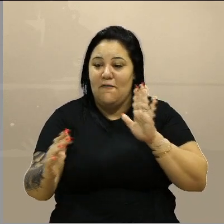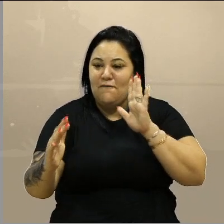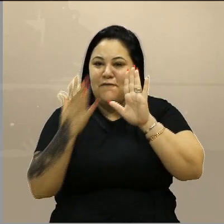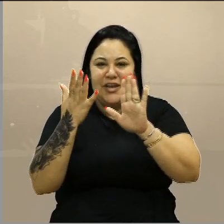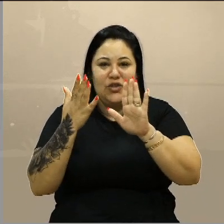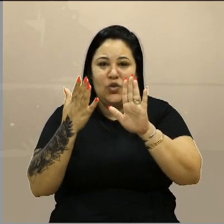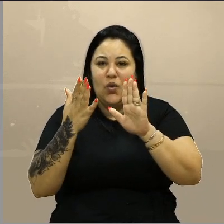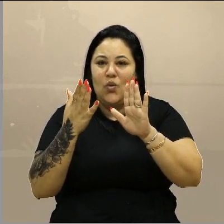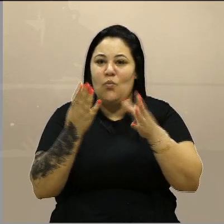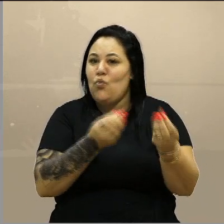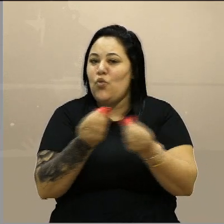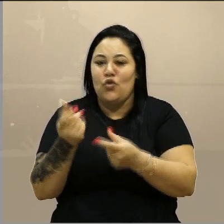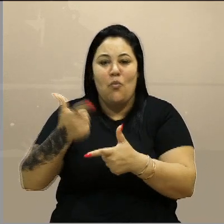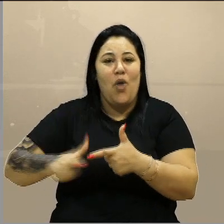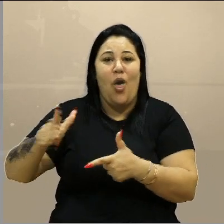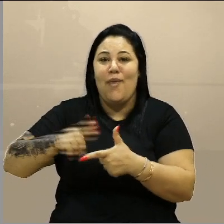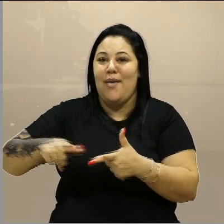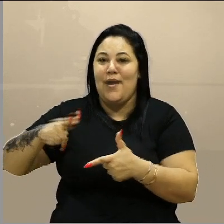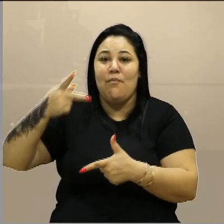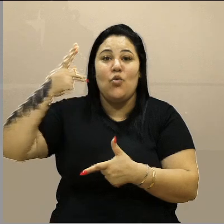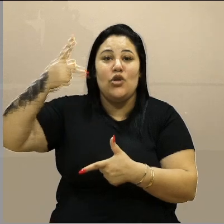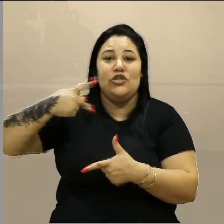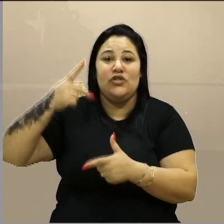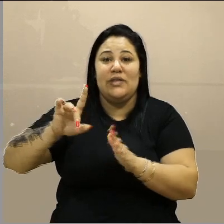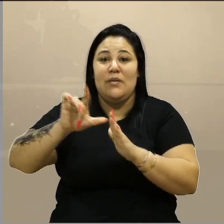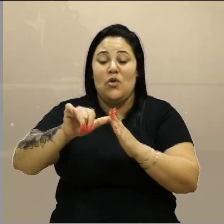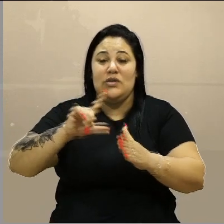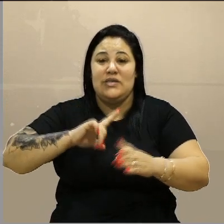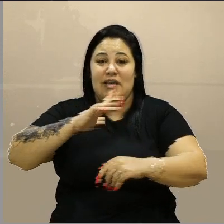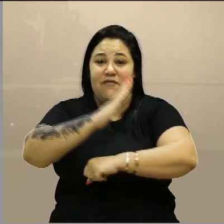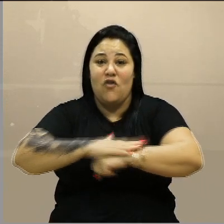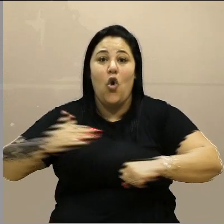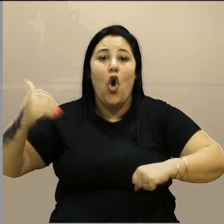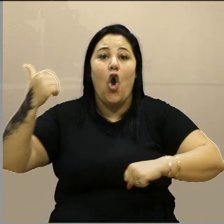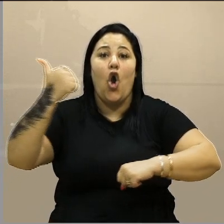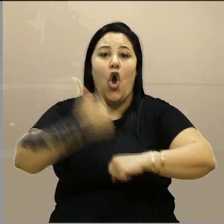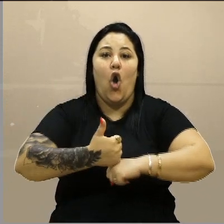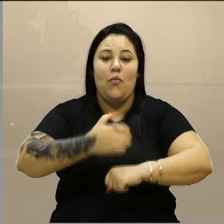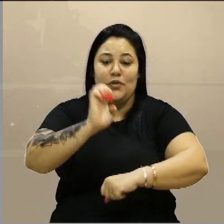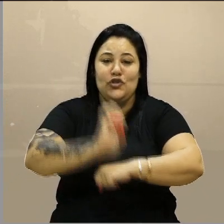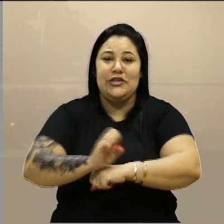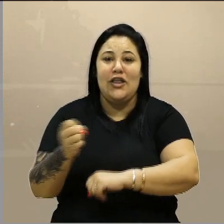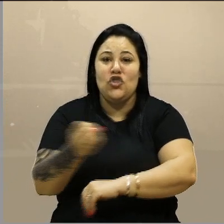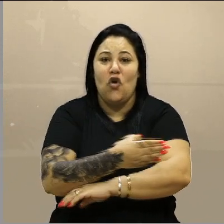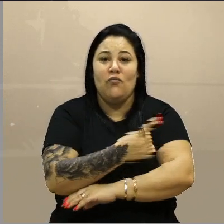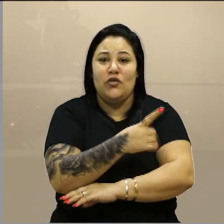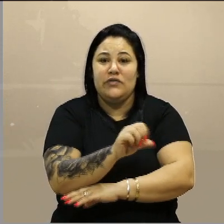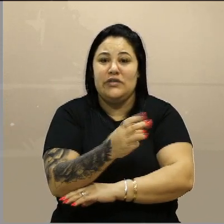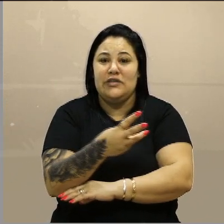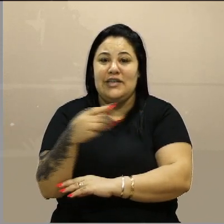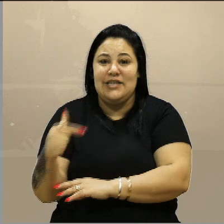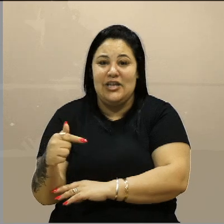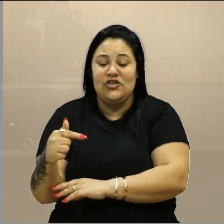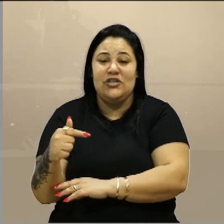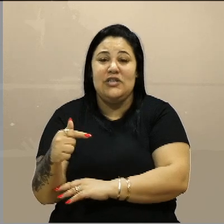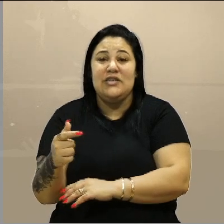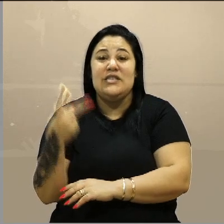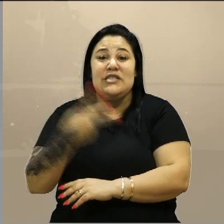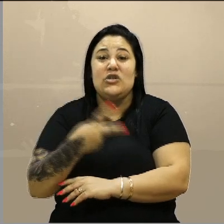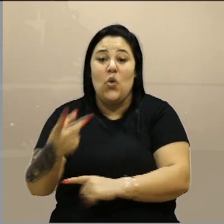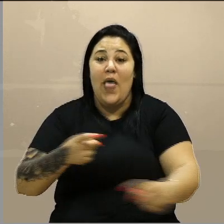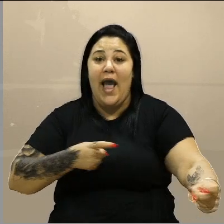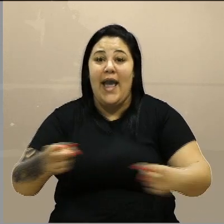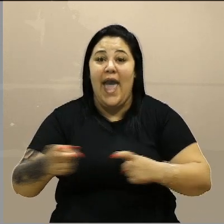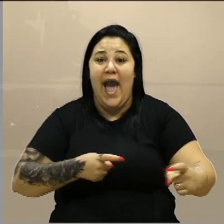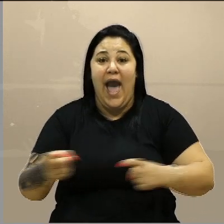Logo após a fundação da USP, ocorreu o golpe do Estado Novo, em 1937, Segunda Guerra Mundial, a deposição do